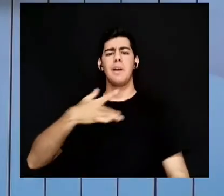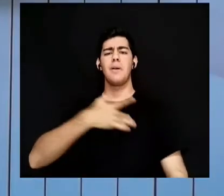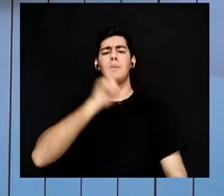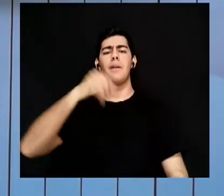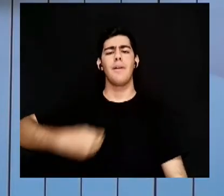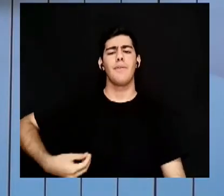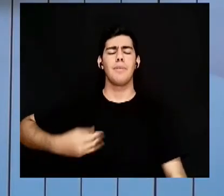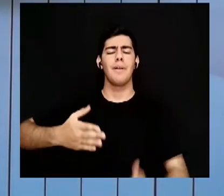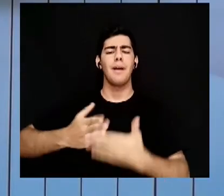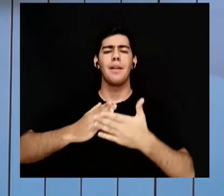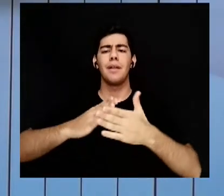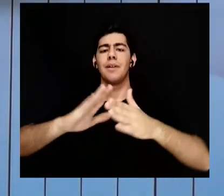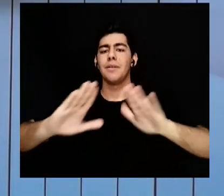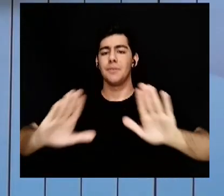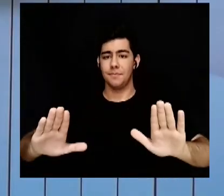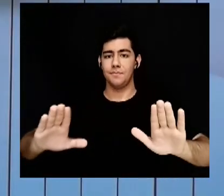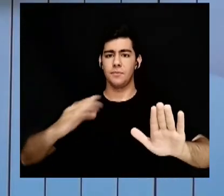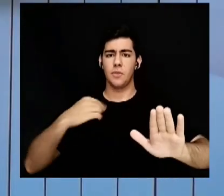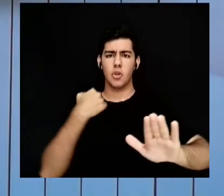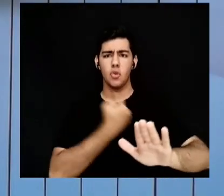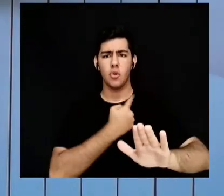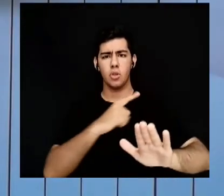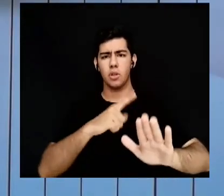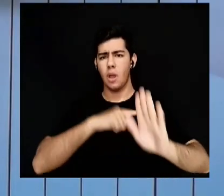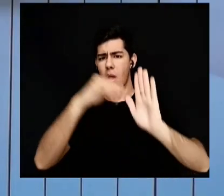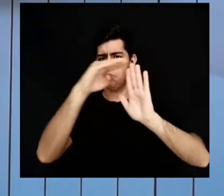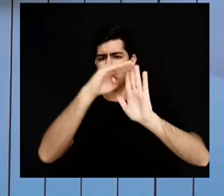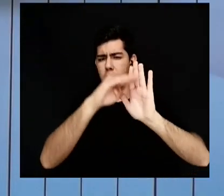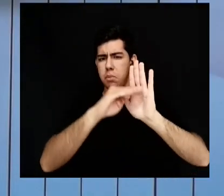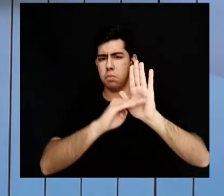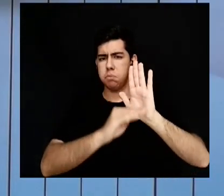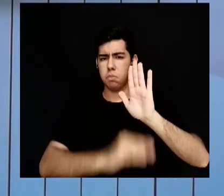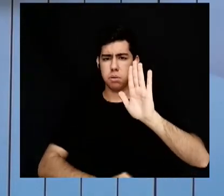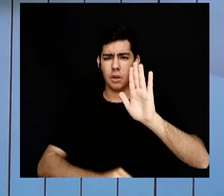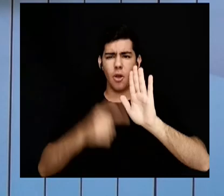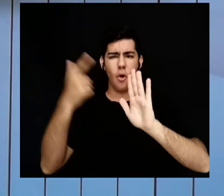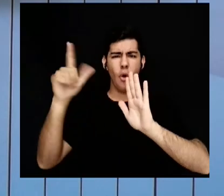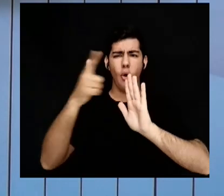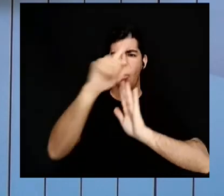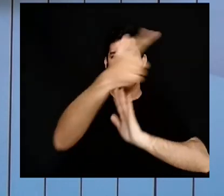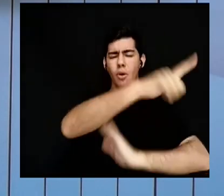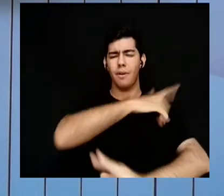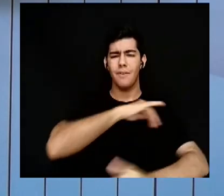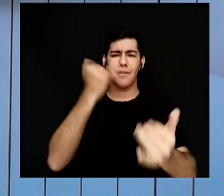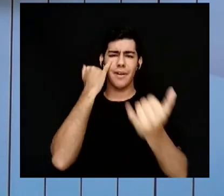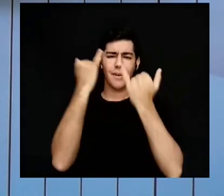e a gente volta a qualquer momento com mais informações pra gente, com mais